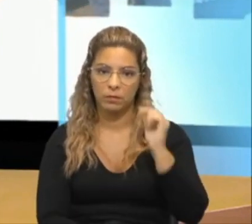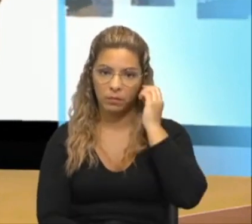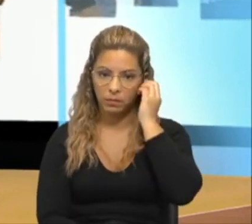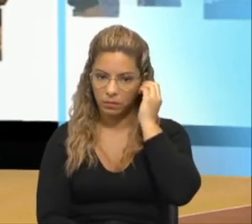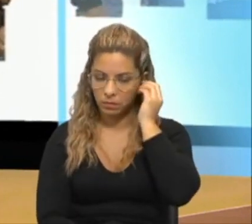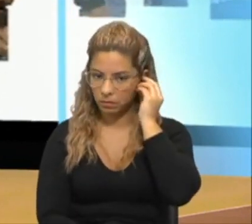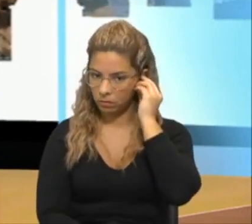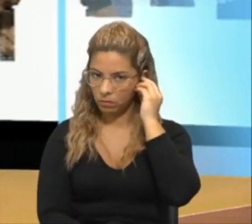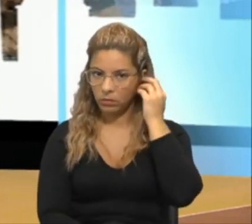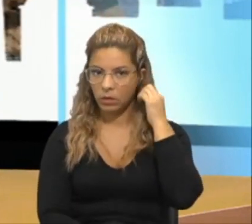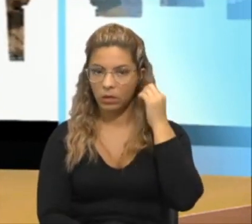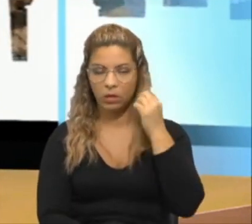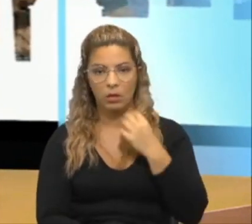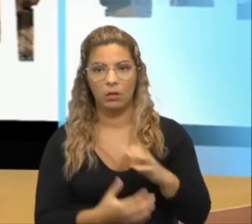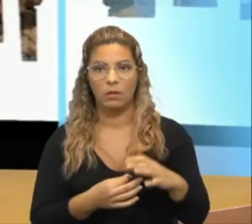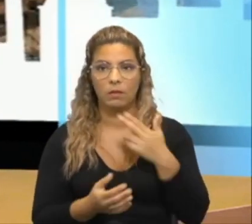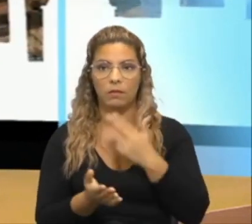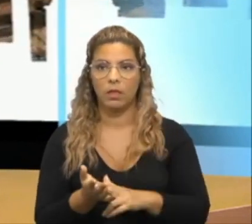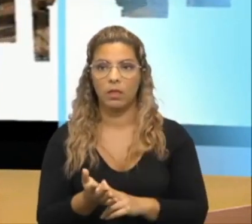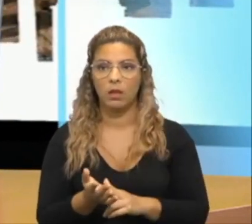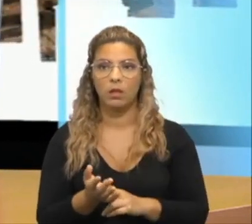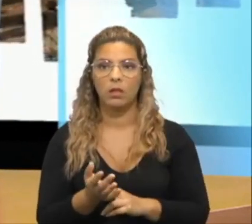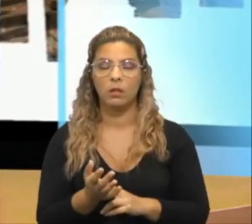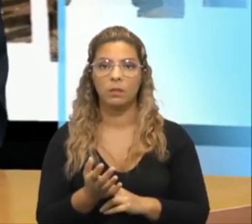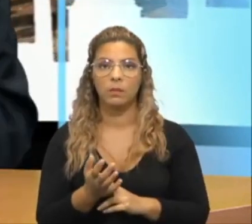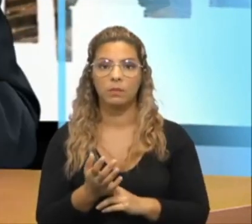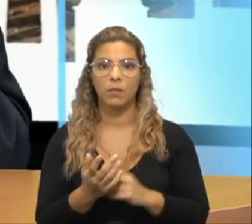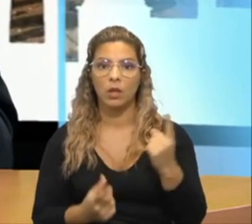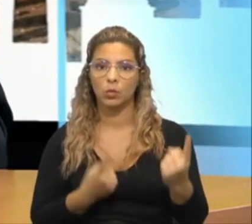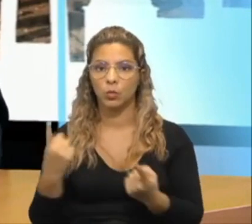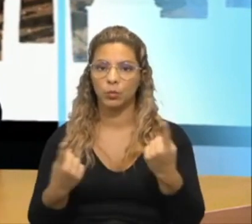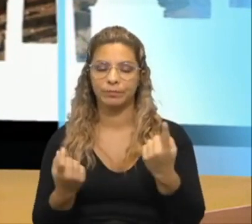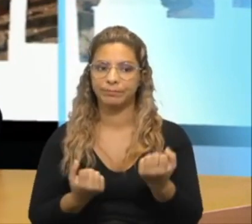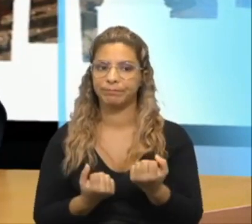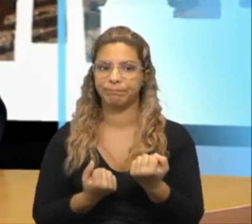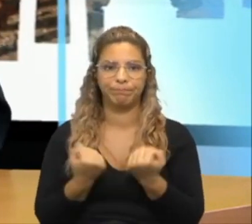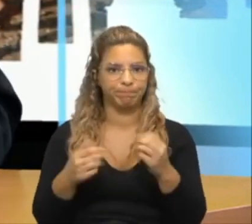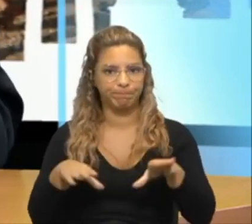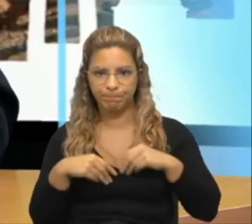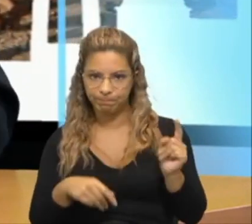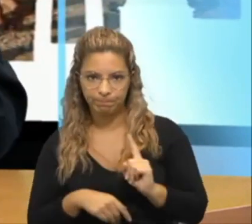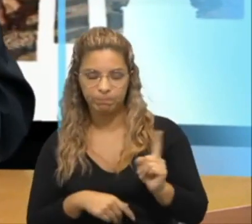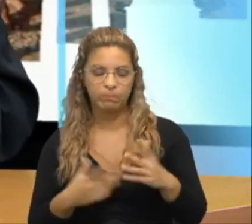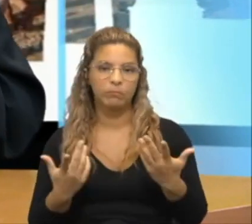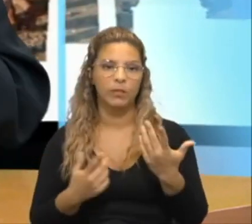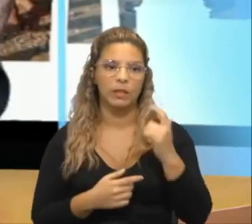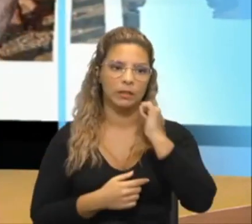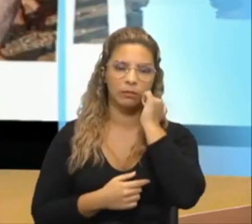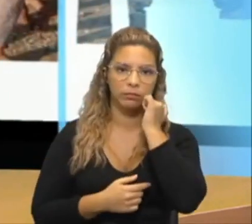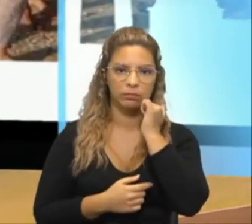mas a verdade é que continua a haver conflitos que são inaceitáveis, que são trágicos, que